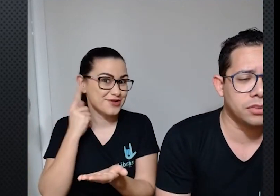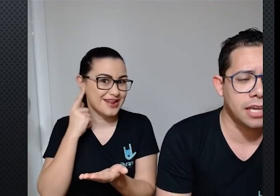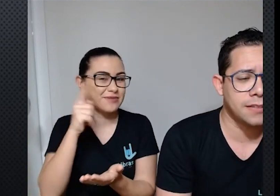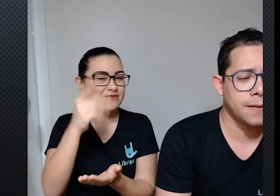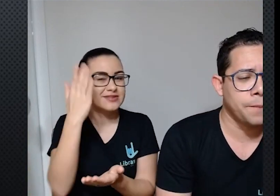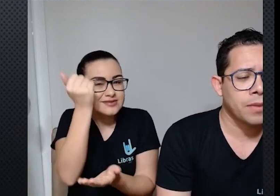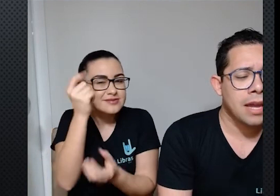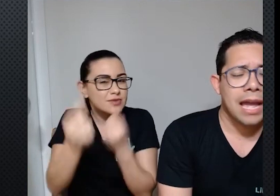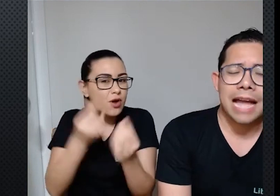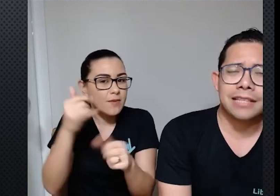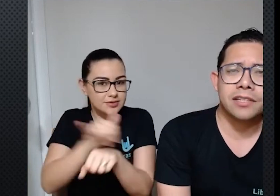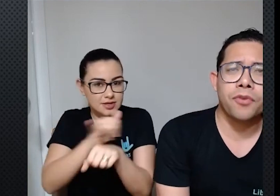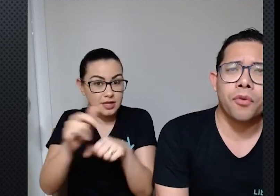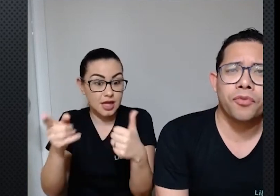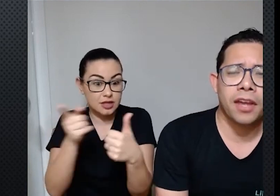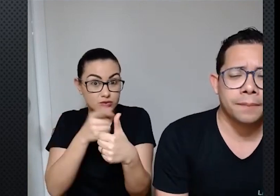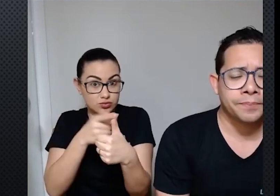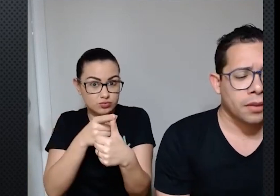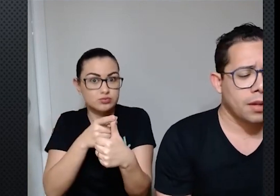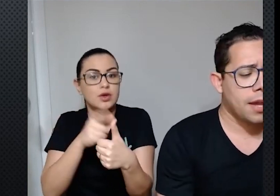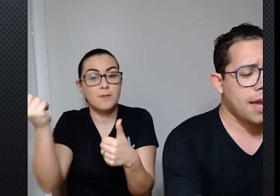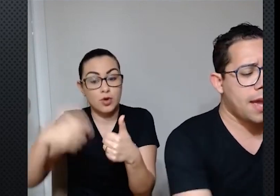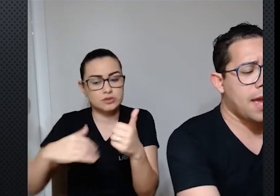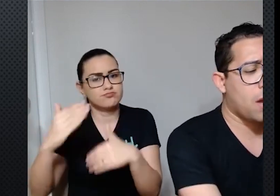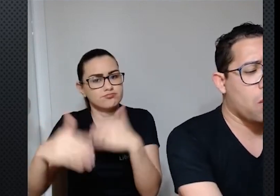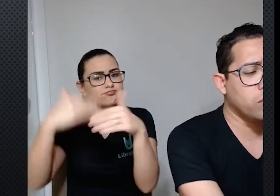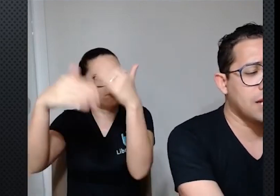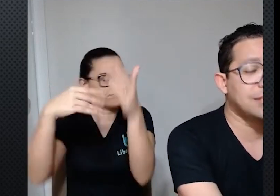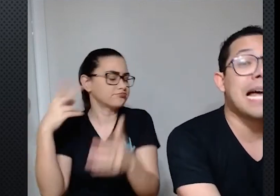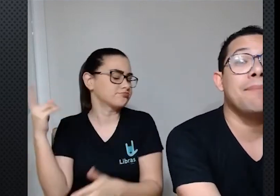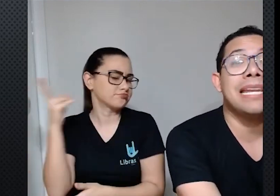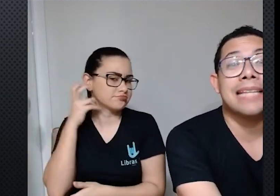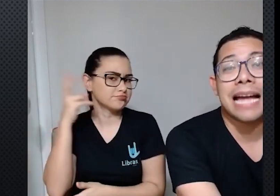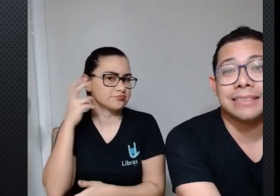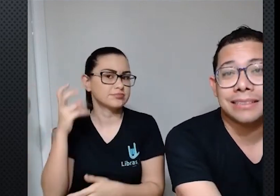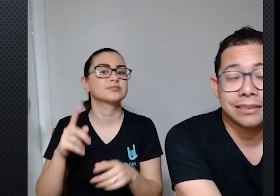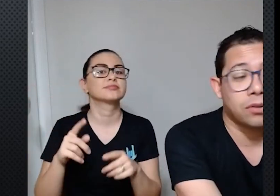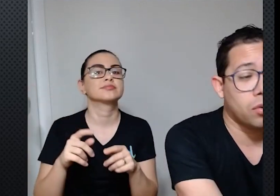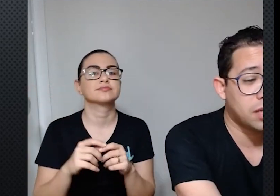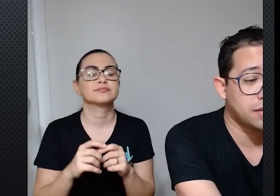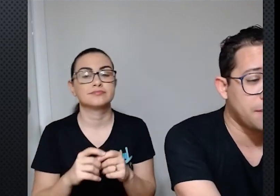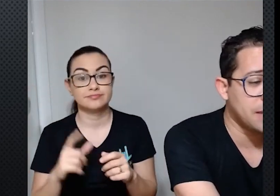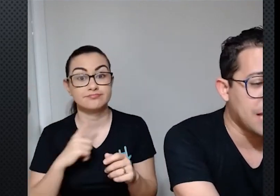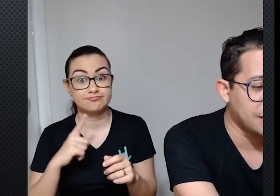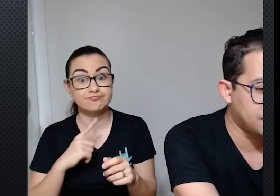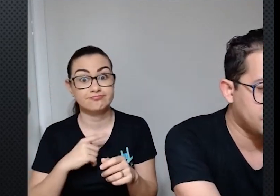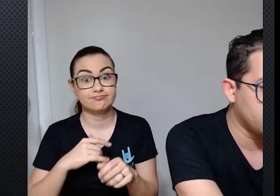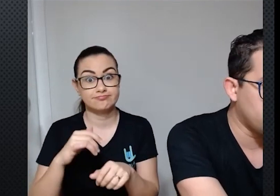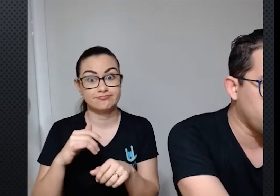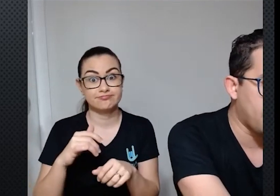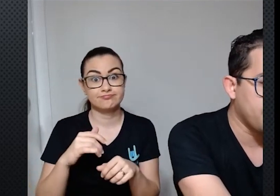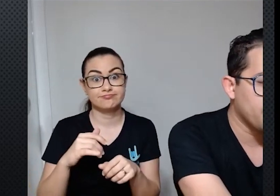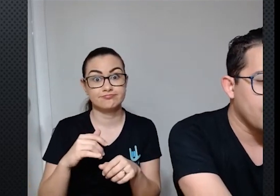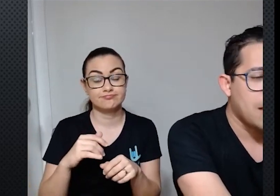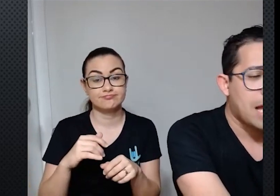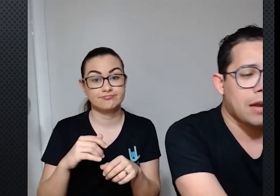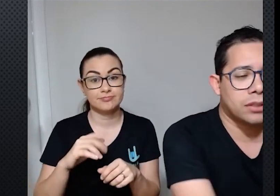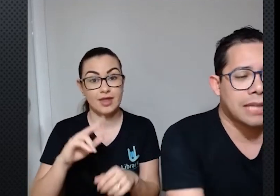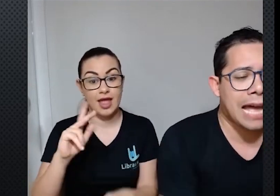ajudar vocês a desenvolver outras habilidades. Muito